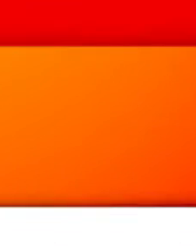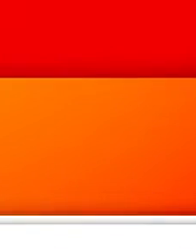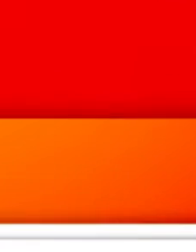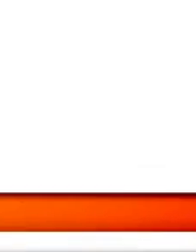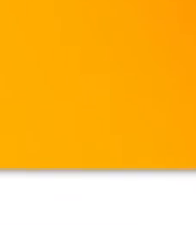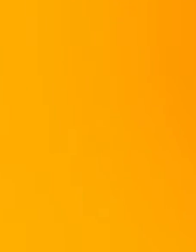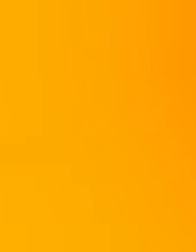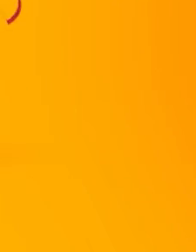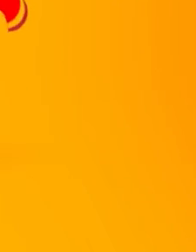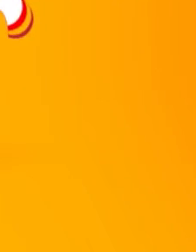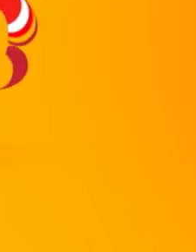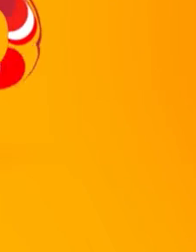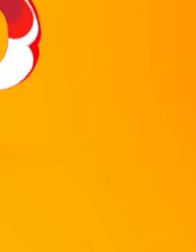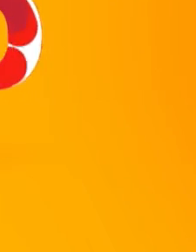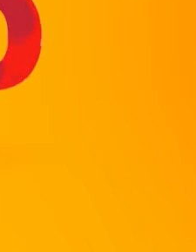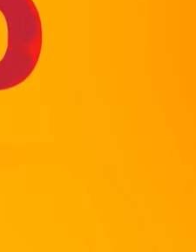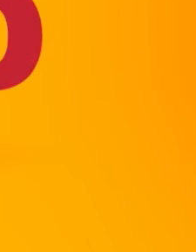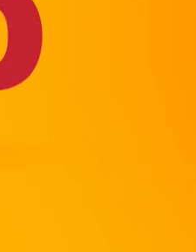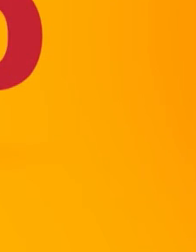ó